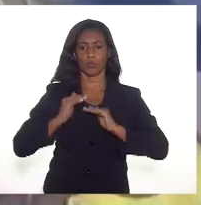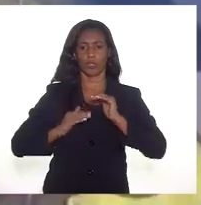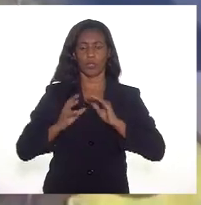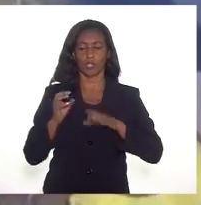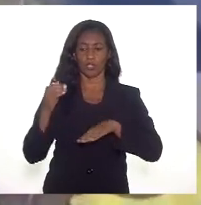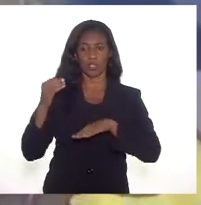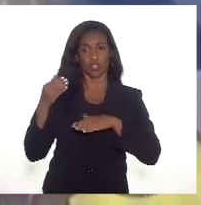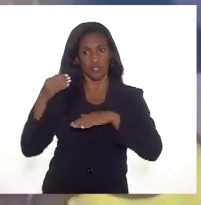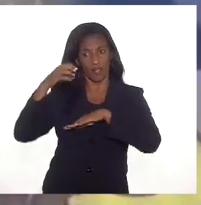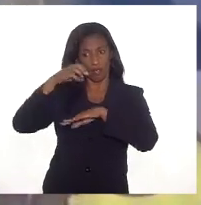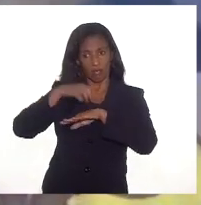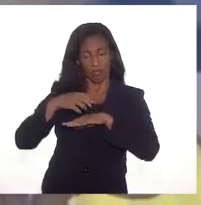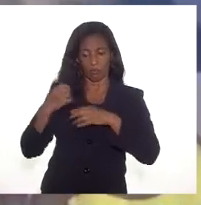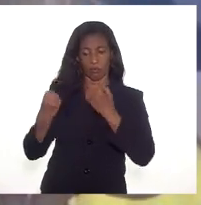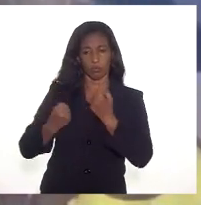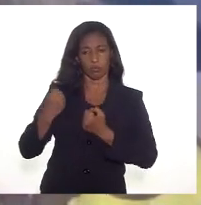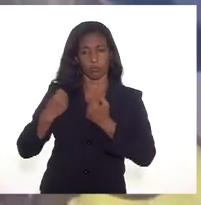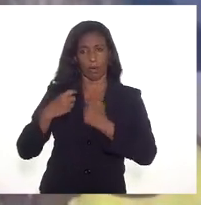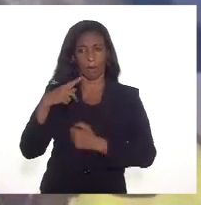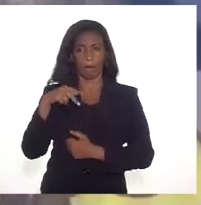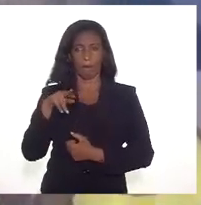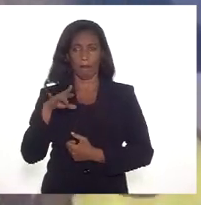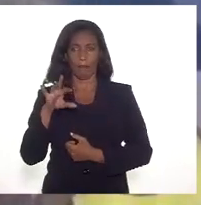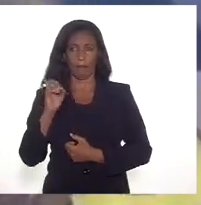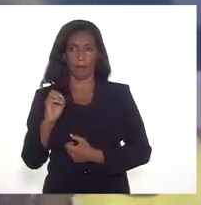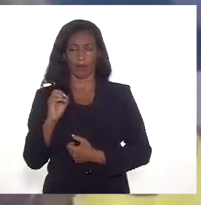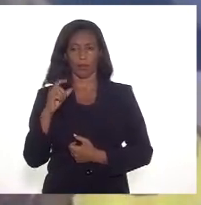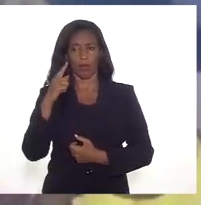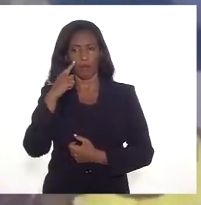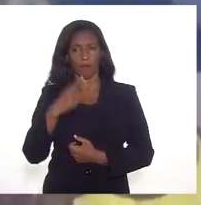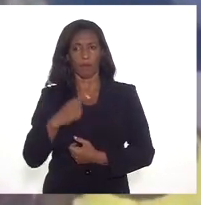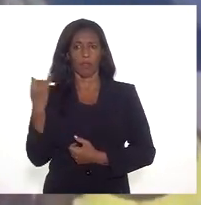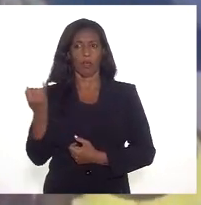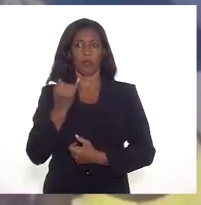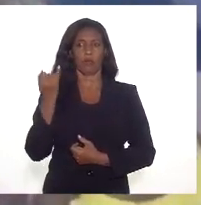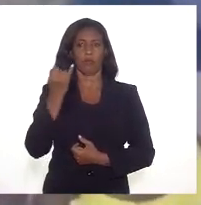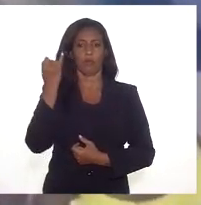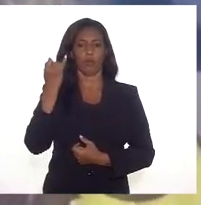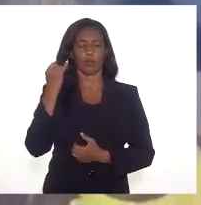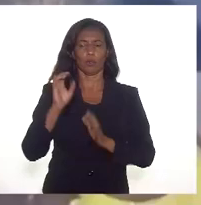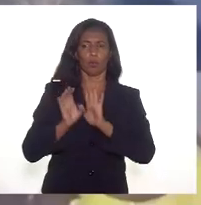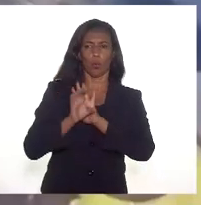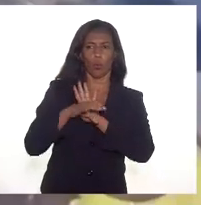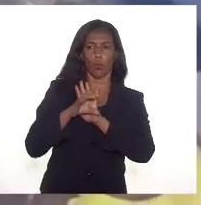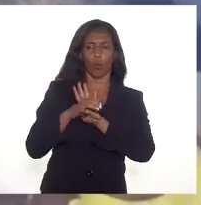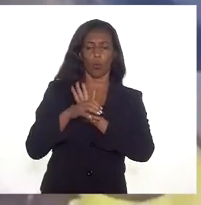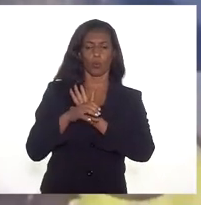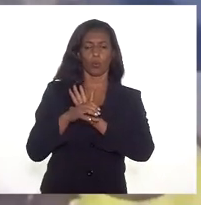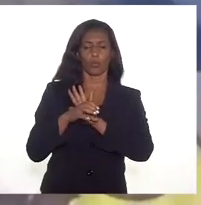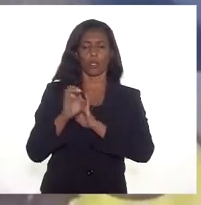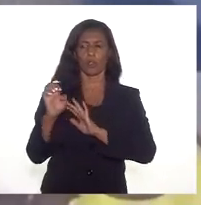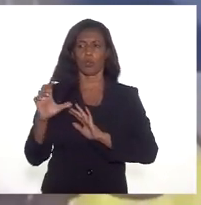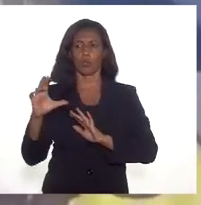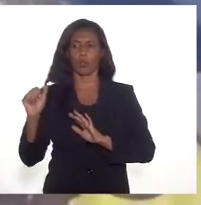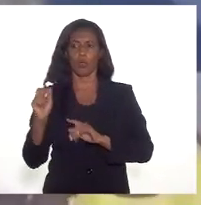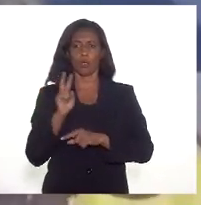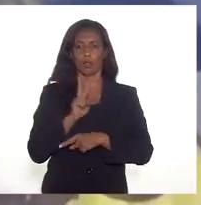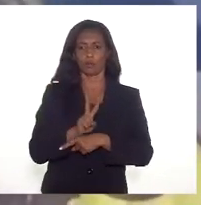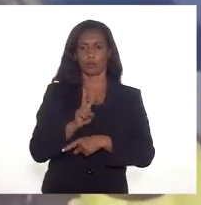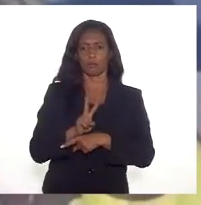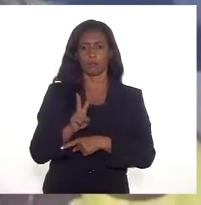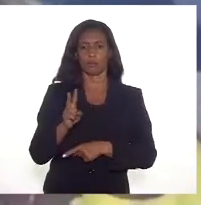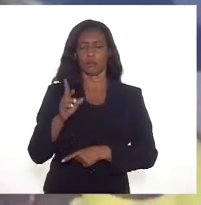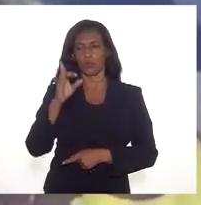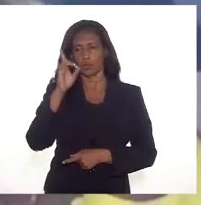patrulhas, entendendo também a importância de passar, né, os conceitos basilares do ECA e da proteção das